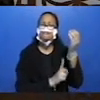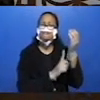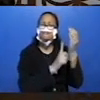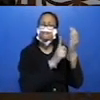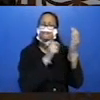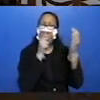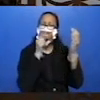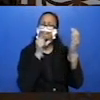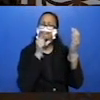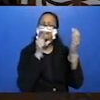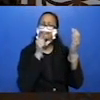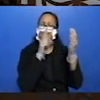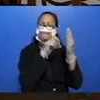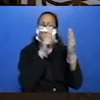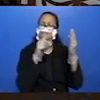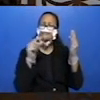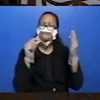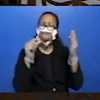dúvida, leia o texto.